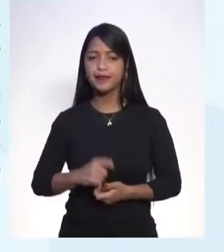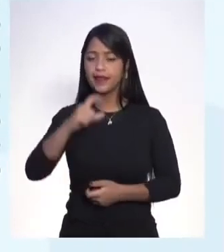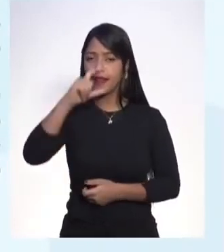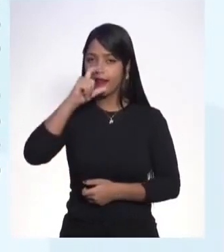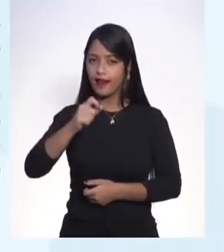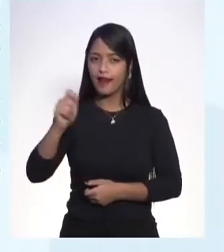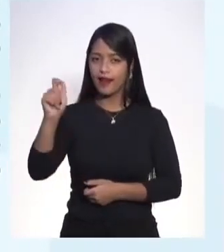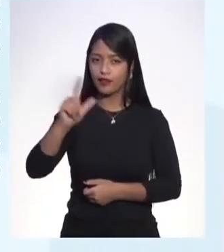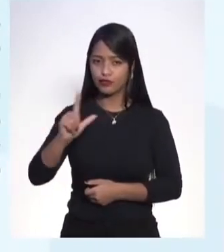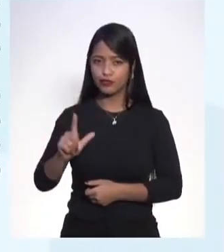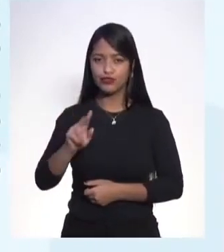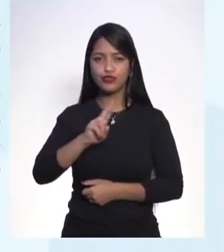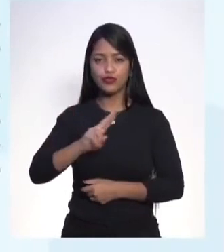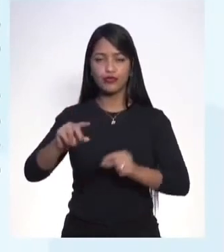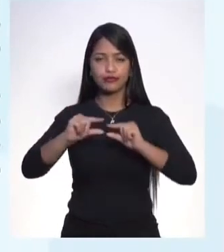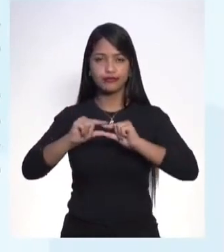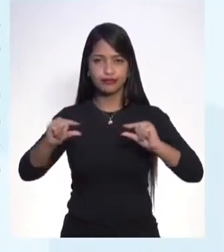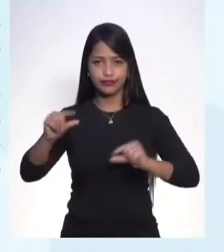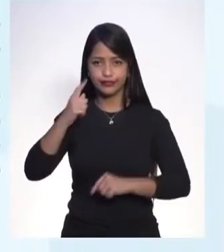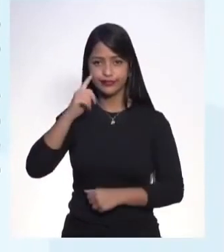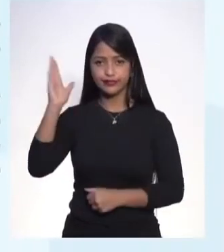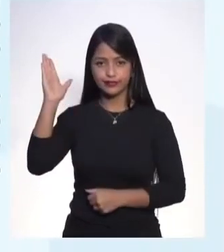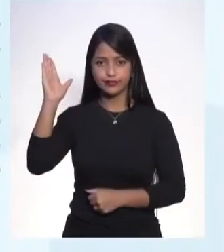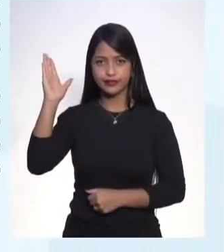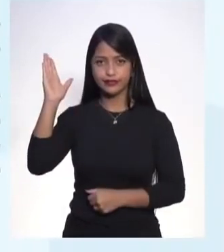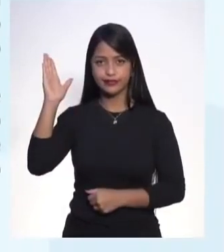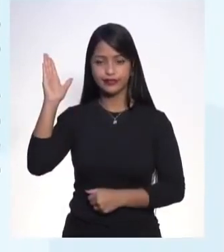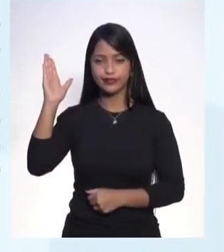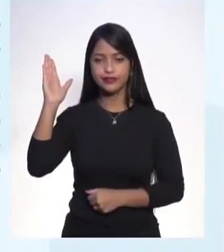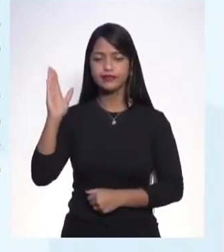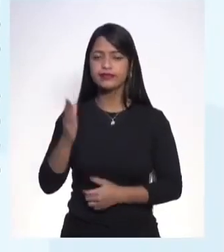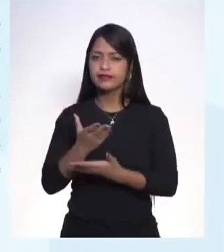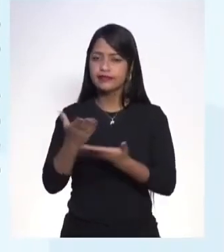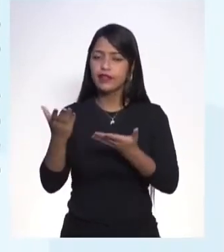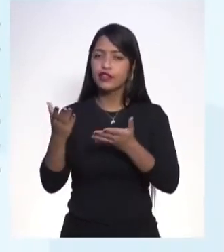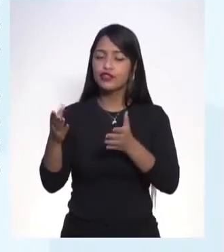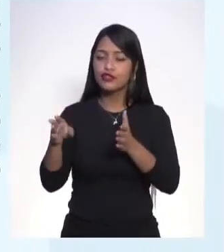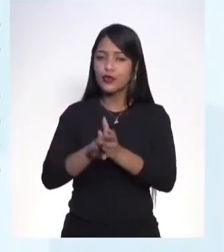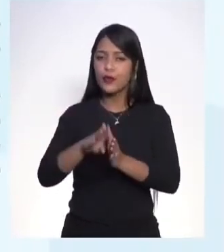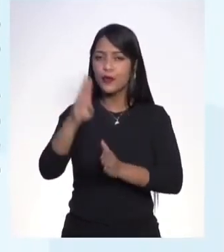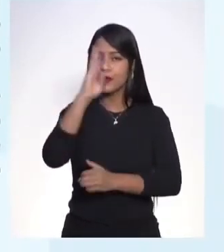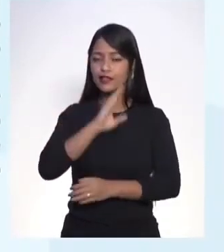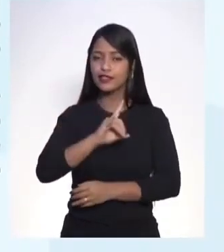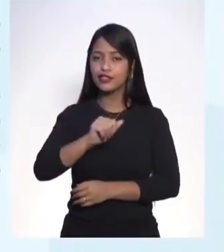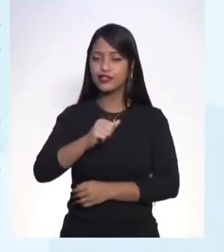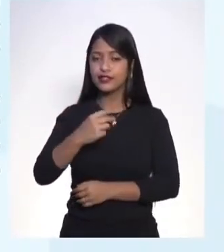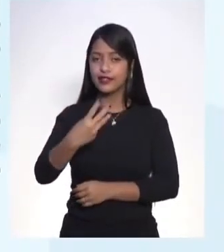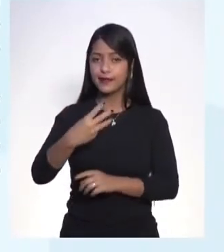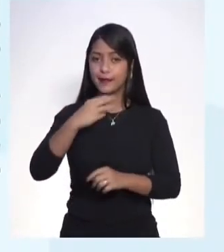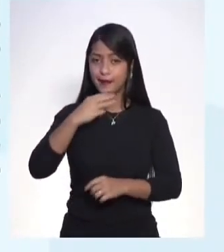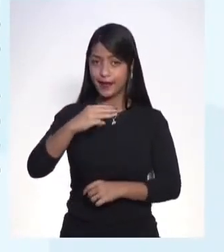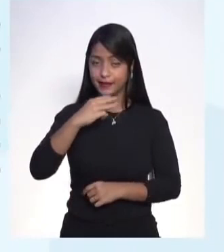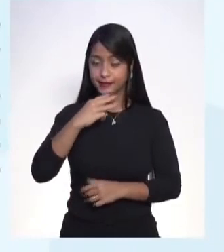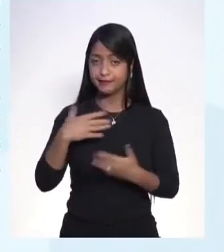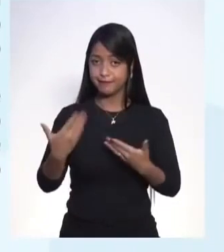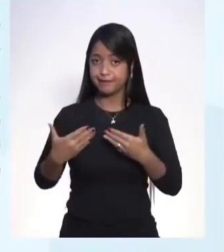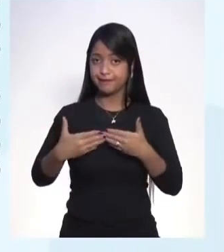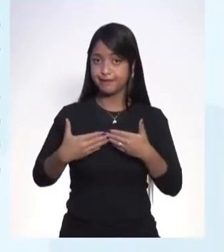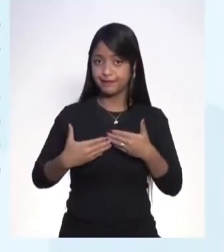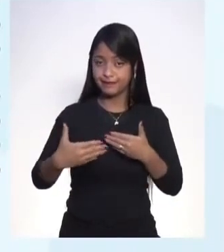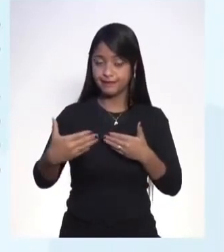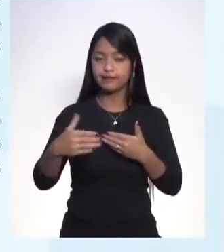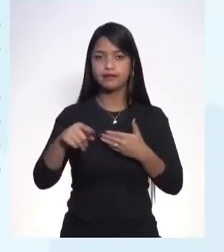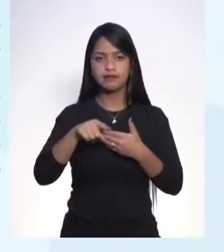azuis, Cyanopsita species, chegaram no Brasil no dia 3 de março. Desde então, seguem